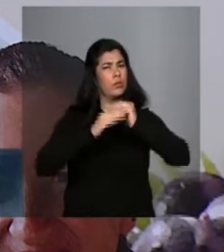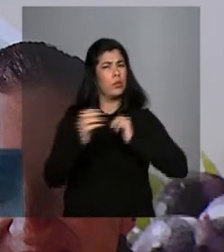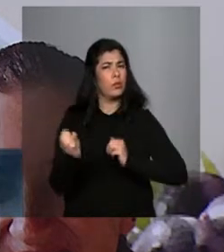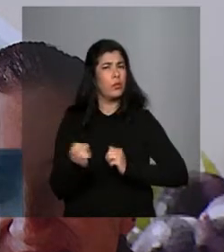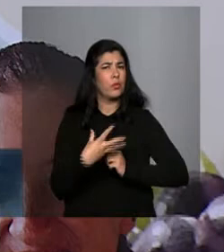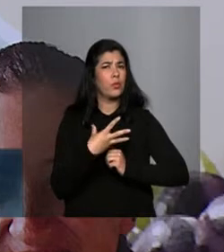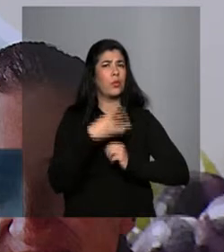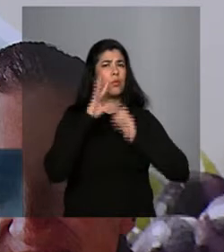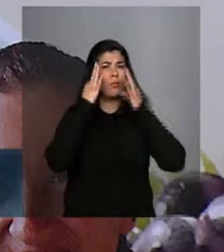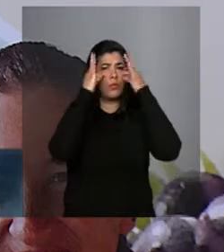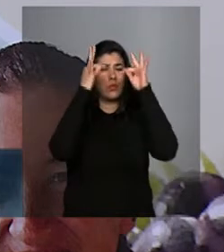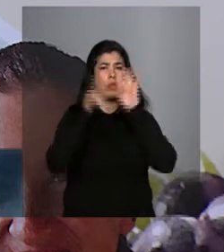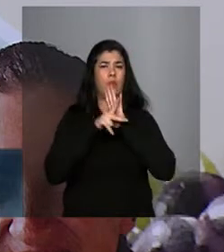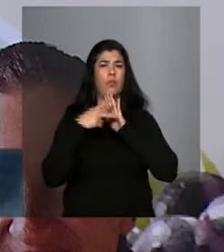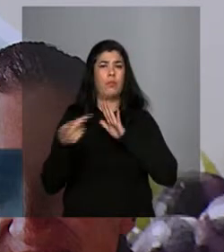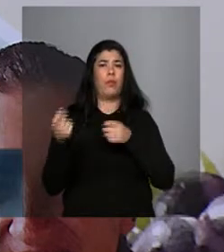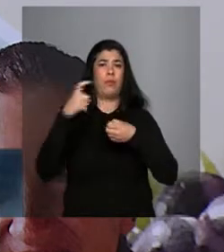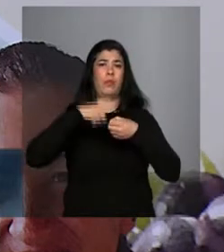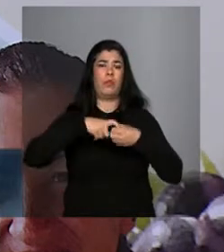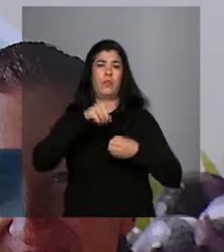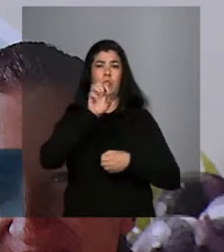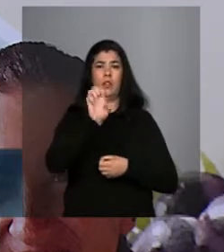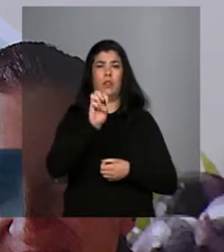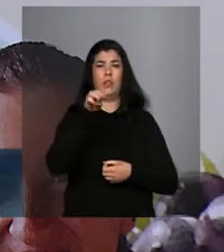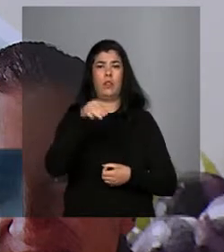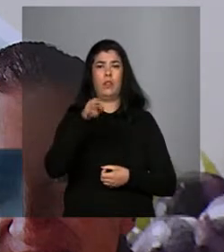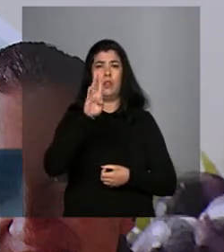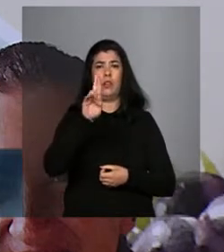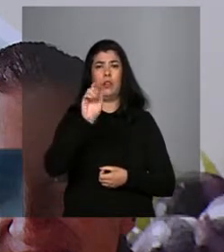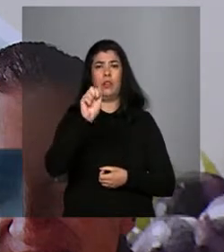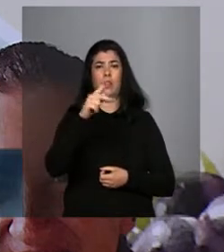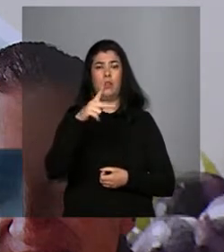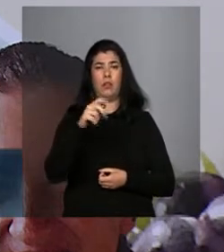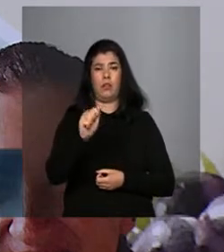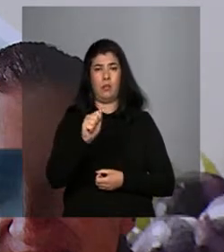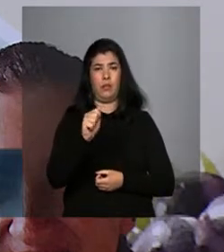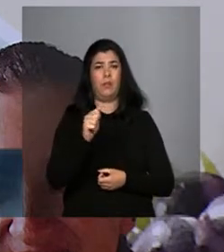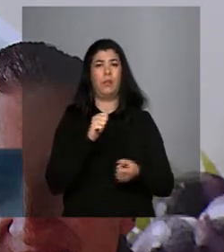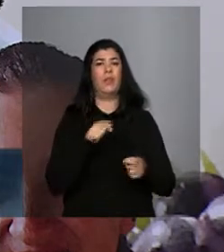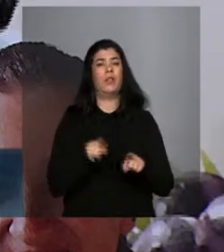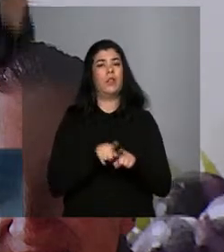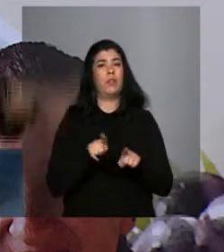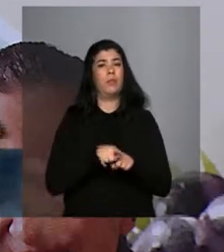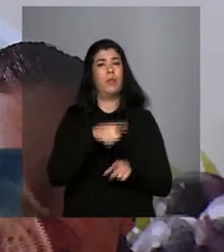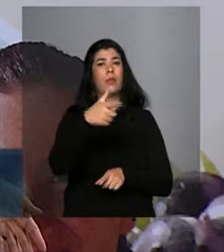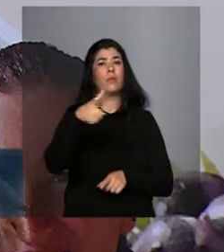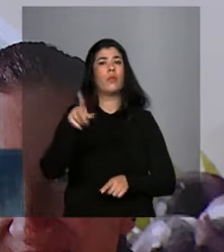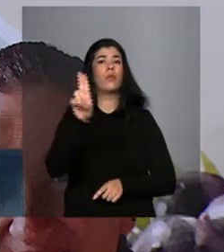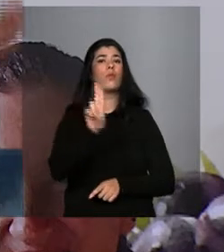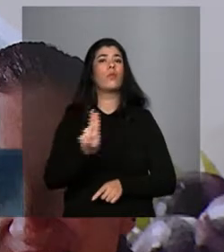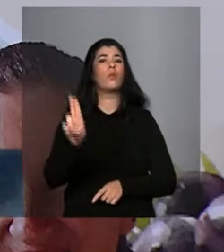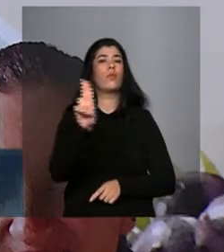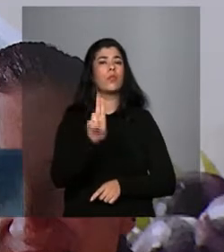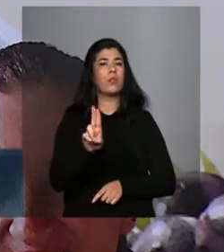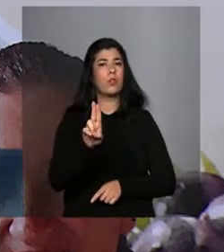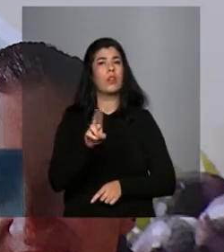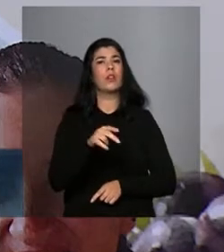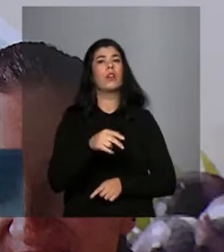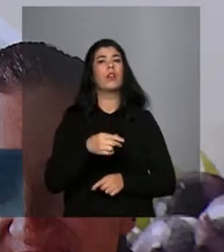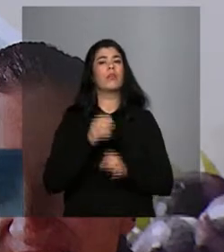inovação pela Embrapa e que essa inovação pela Embrapa e pelas universidades,